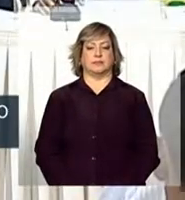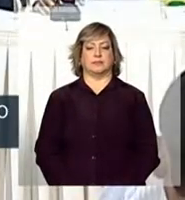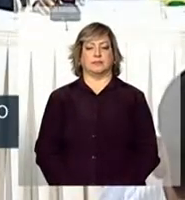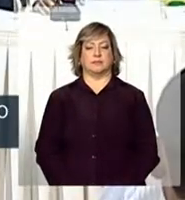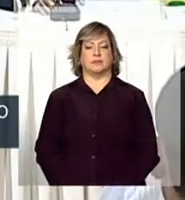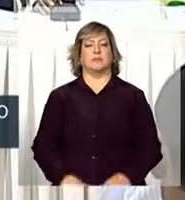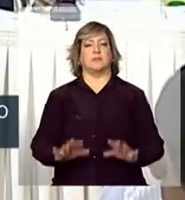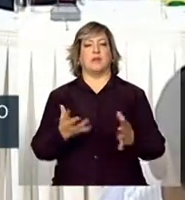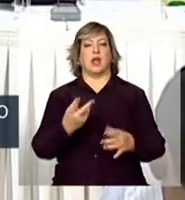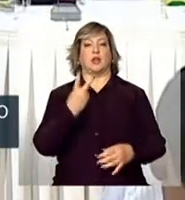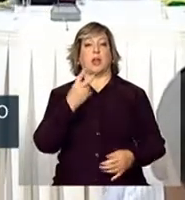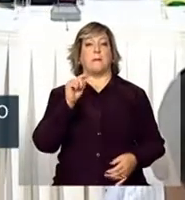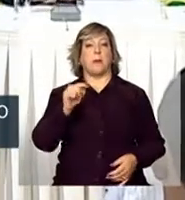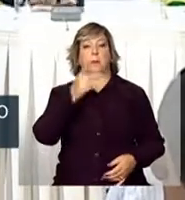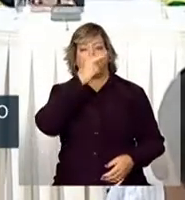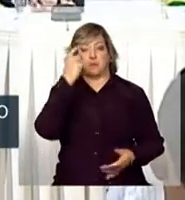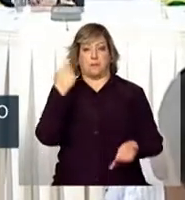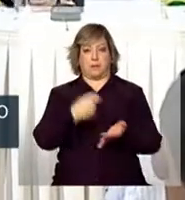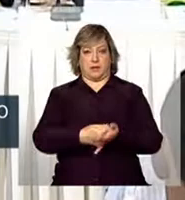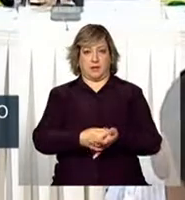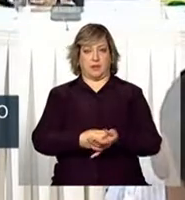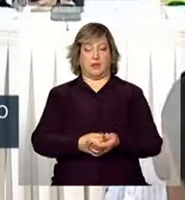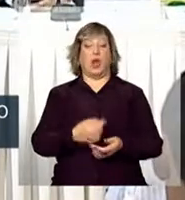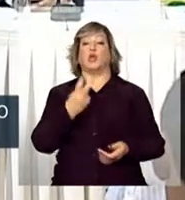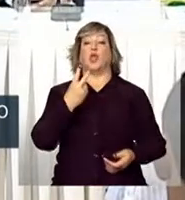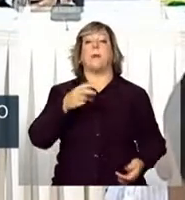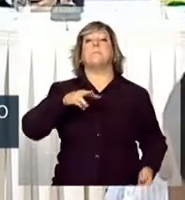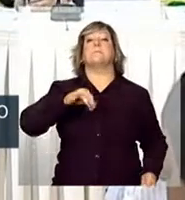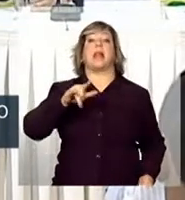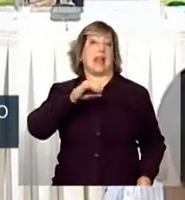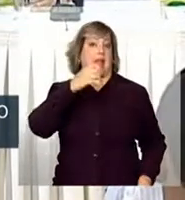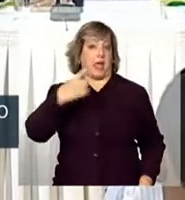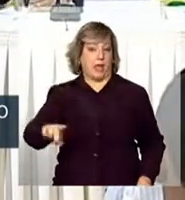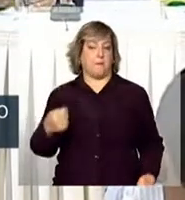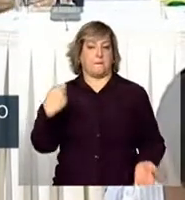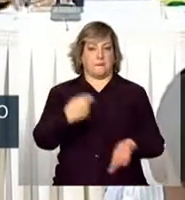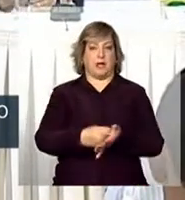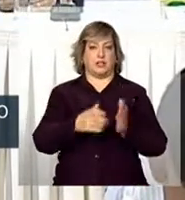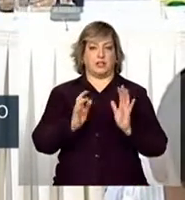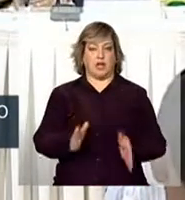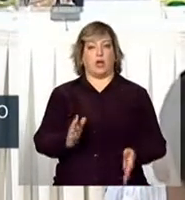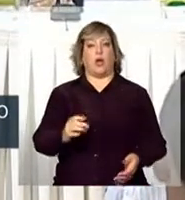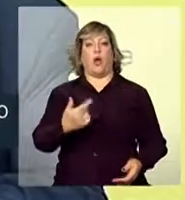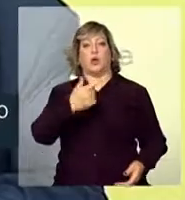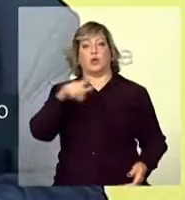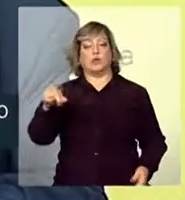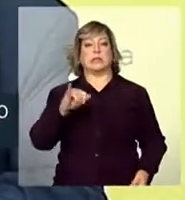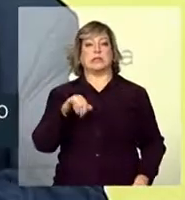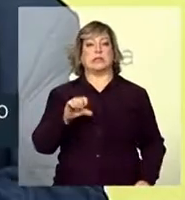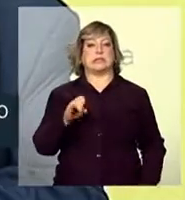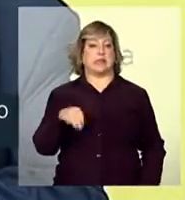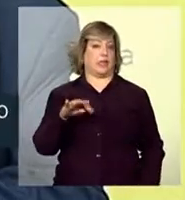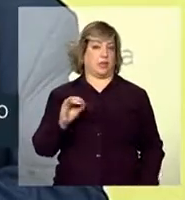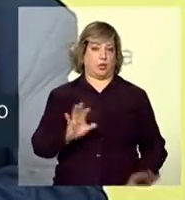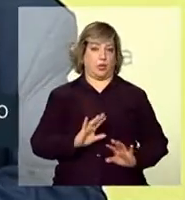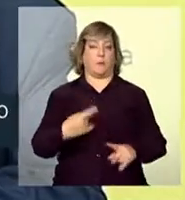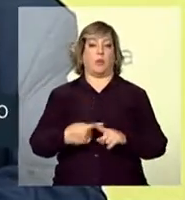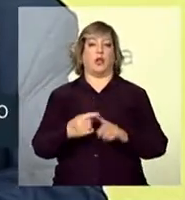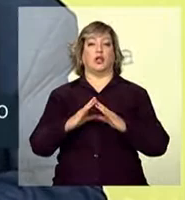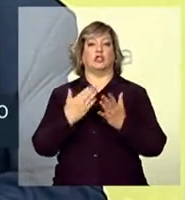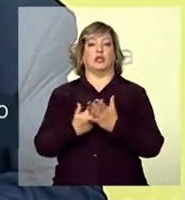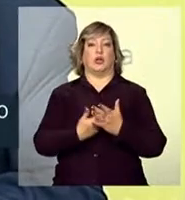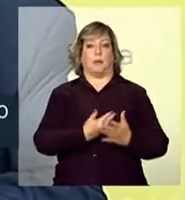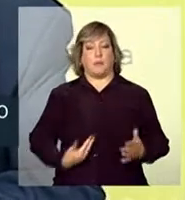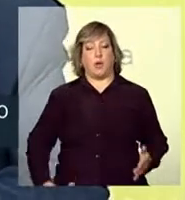de 2.000 palestras vão que dá esse número já dois milhões de pagantes tá o resto é invenção por ser de escola porque eu tiver a isenção